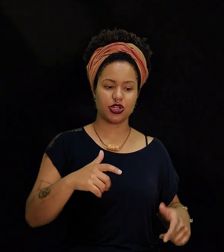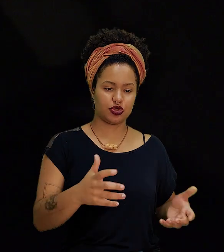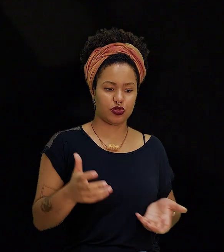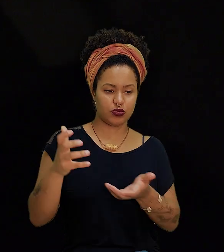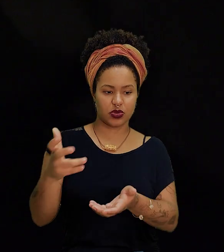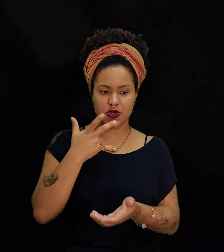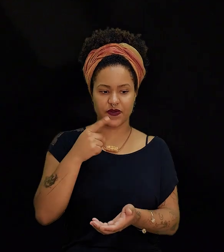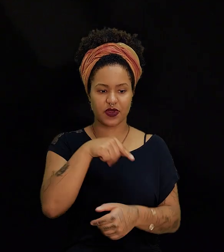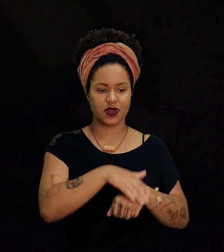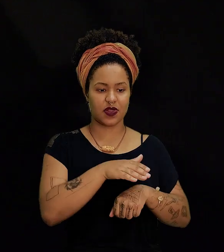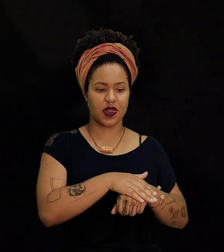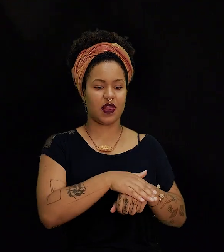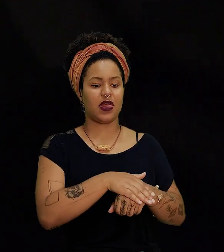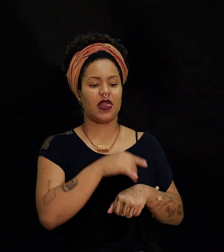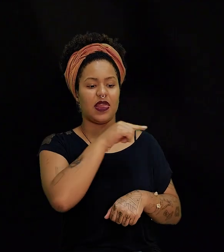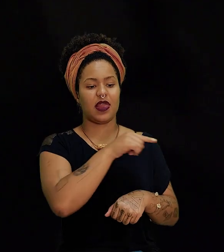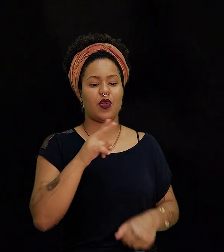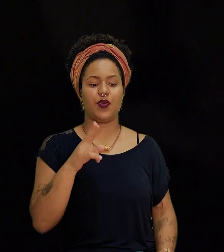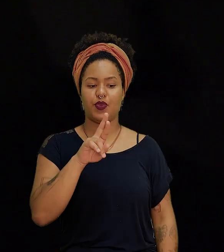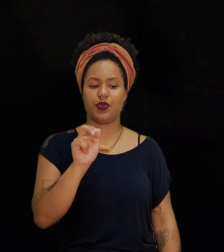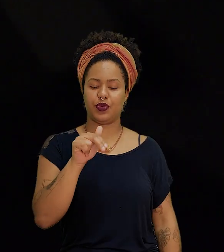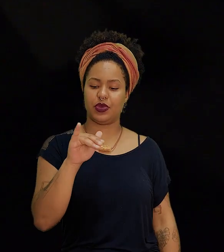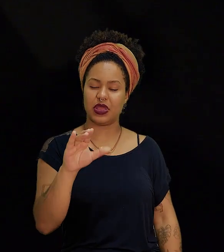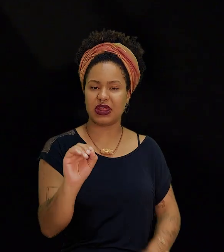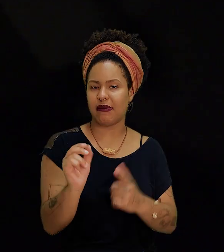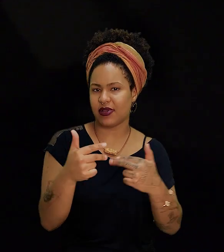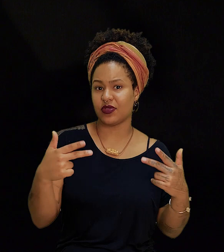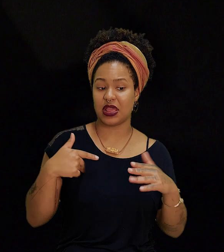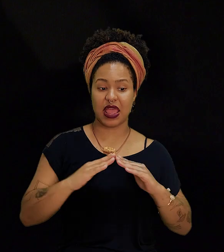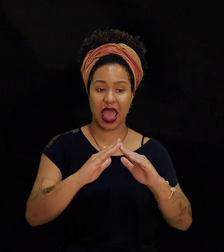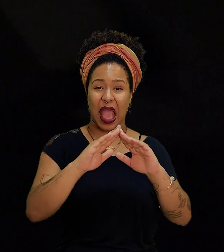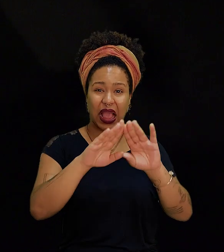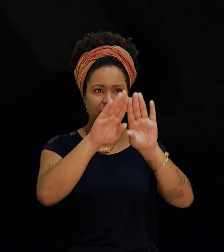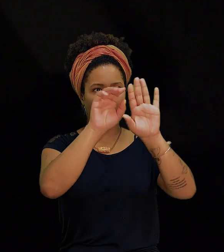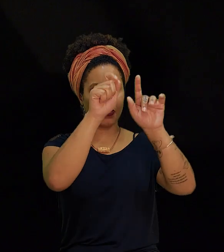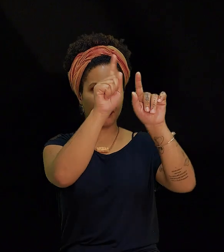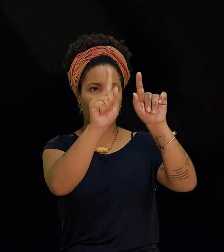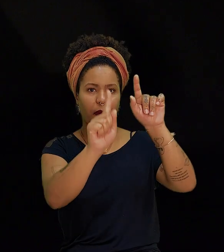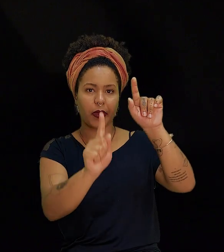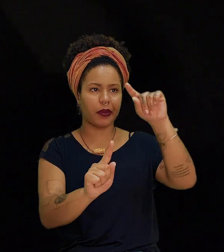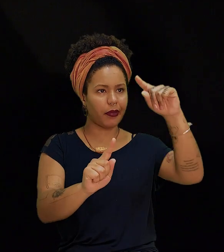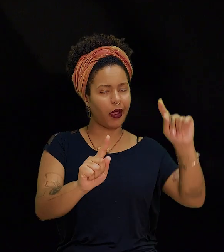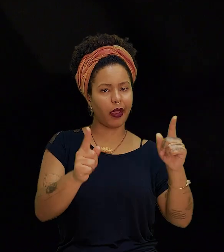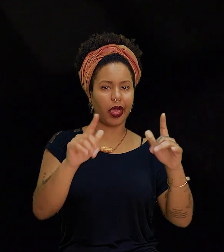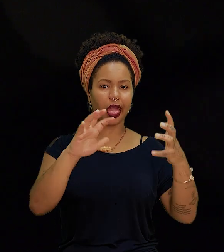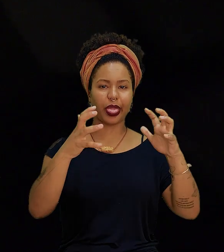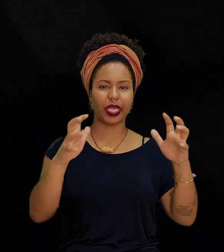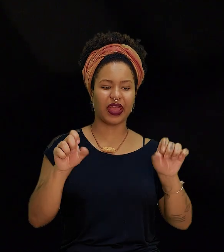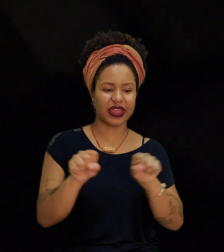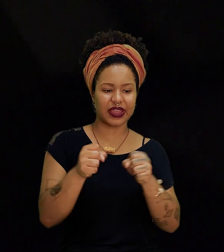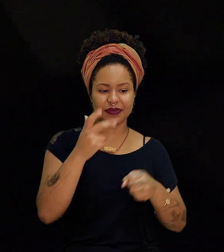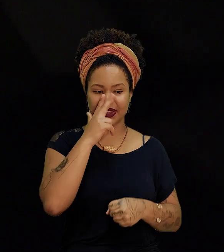o quê, ninguém queria comprar, porque dizia um pedaço ali do urânio, do não sei o quê. As casas rachavam quando explodiam,